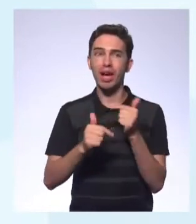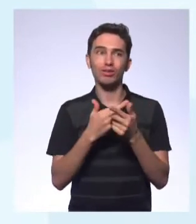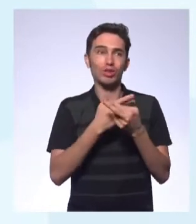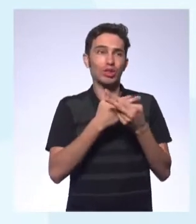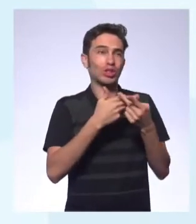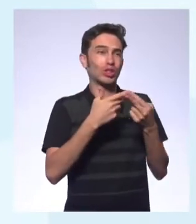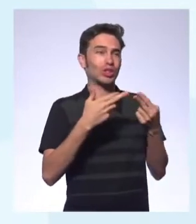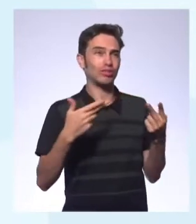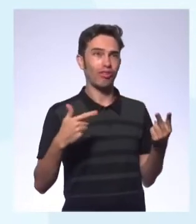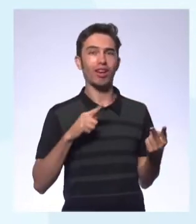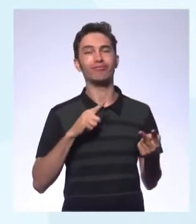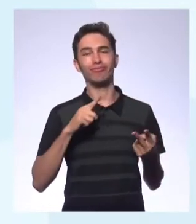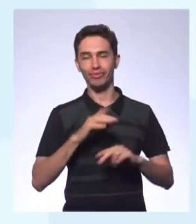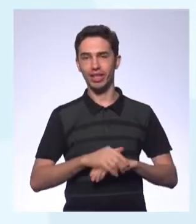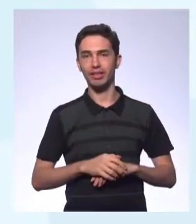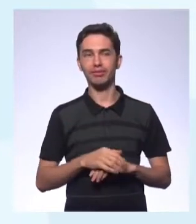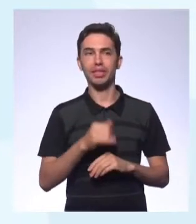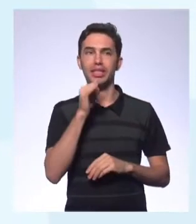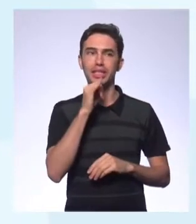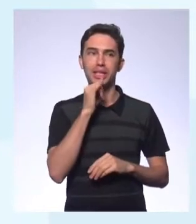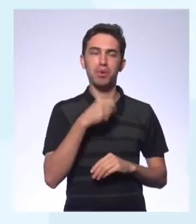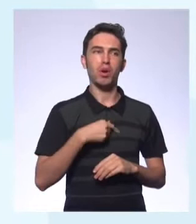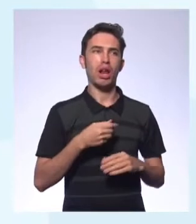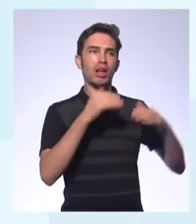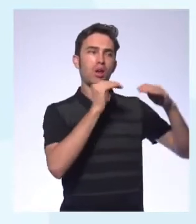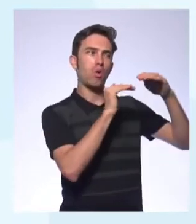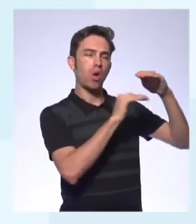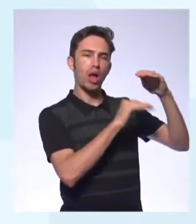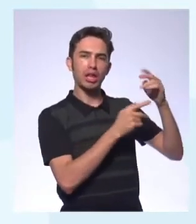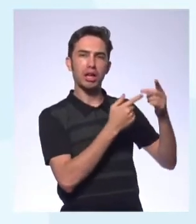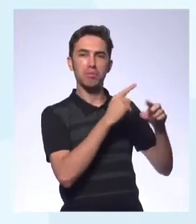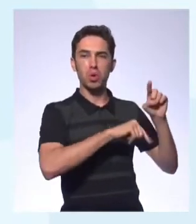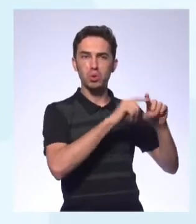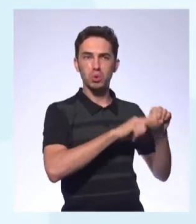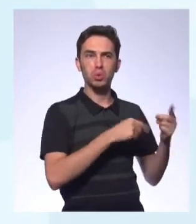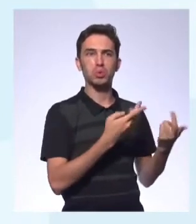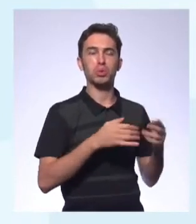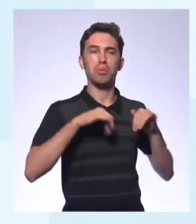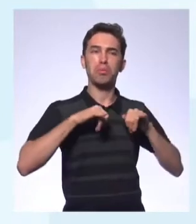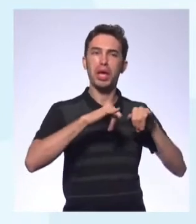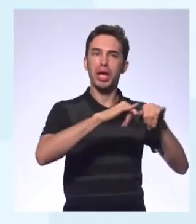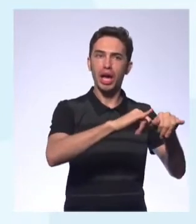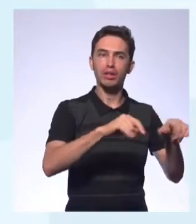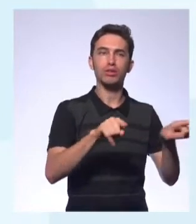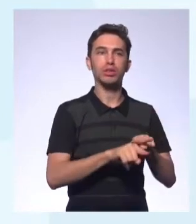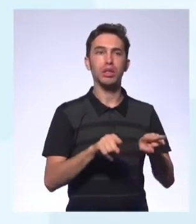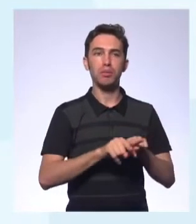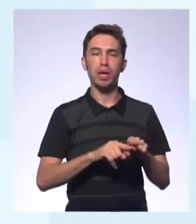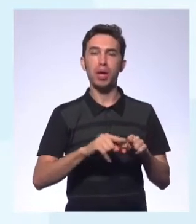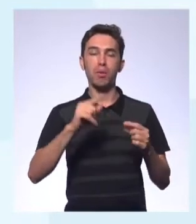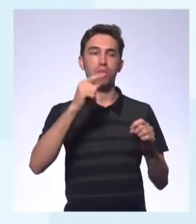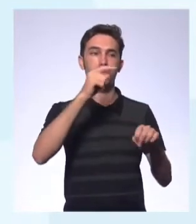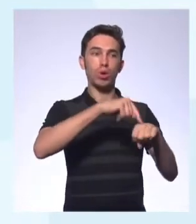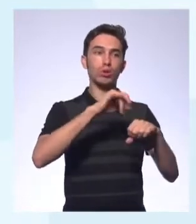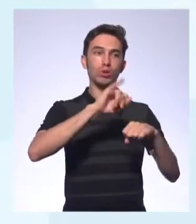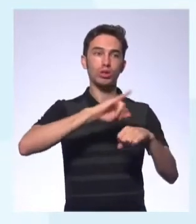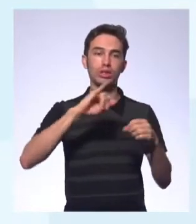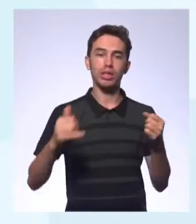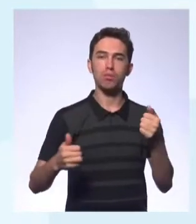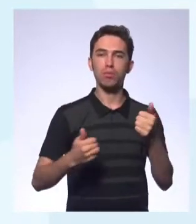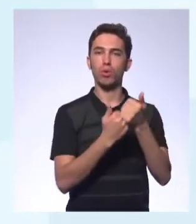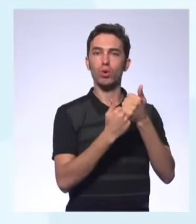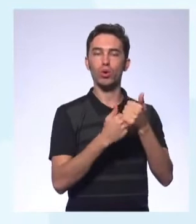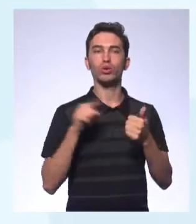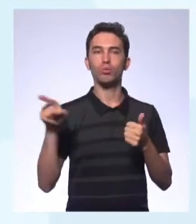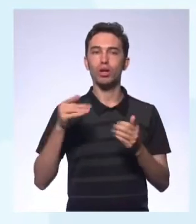várias tarefas. Serviam como armazéns, mercados, pontos de apoio à navegação